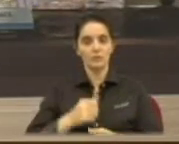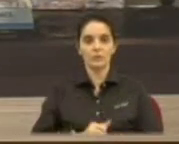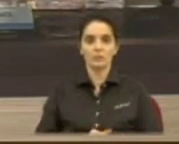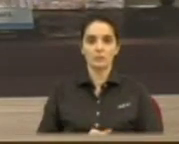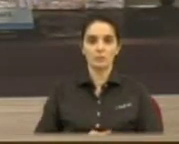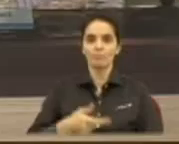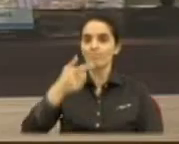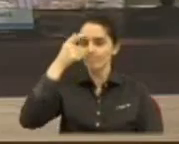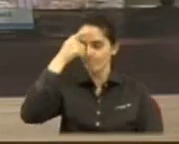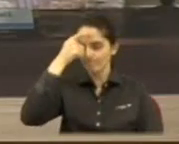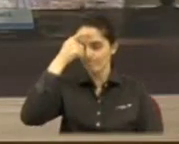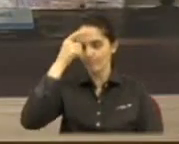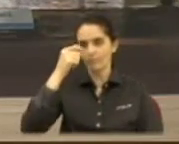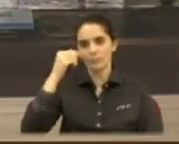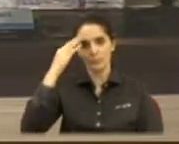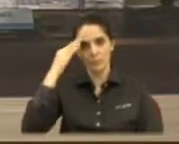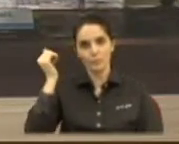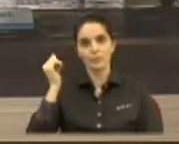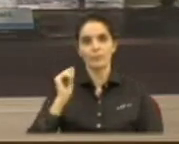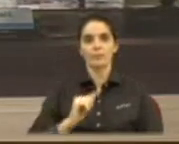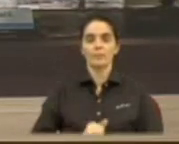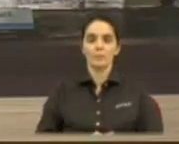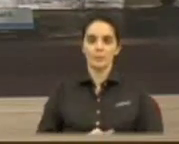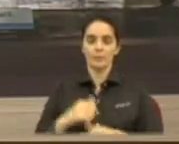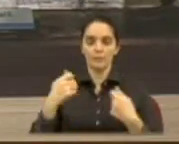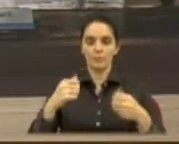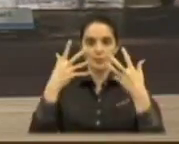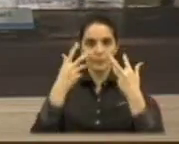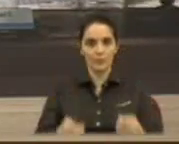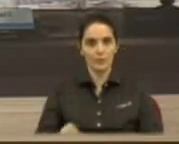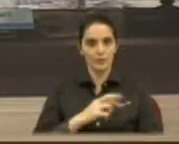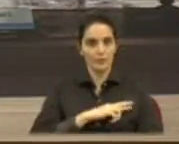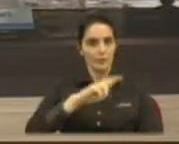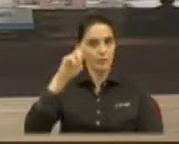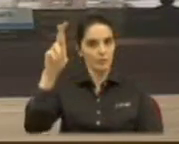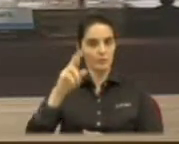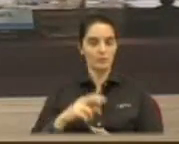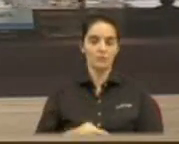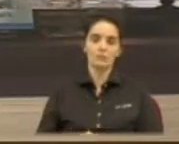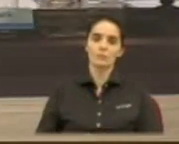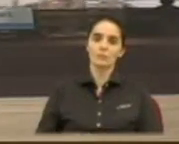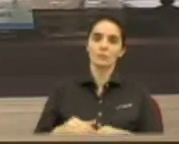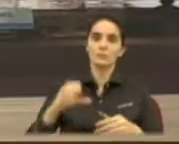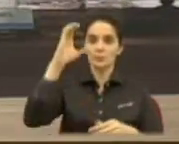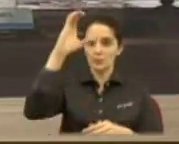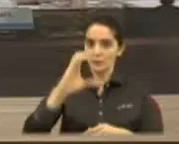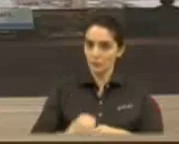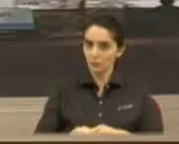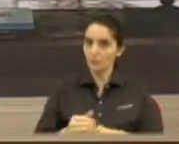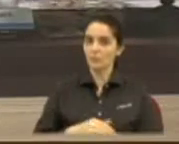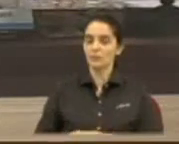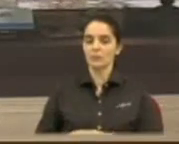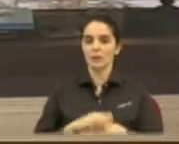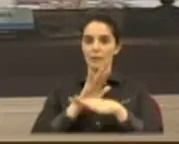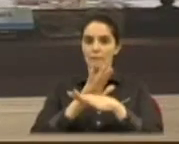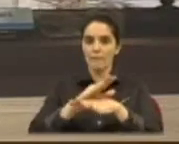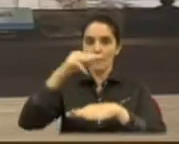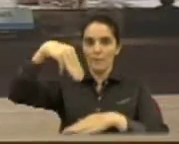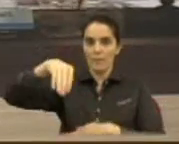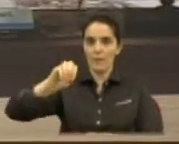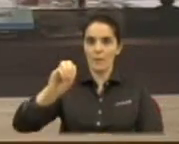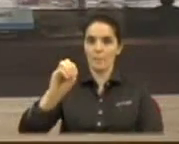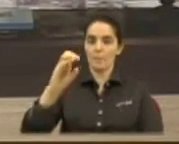da necessidade de se firmar tolerância religiosa prevista em nossa Constituição e apoiar a presente